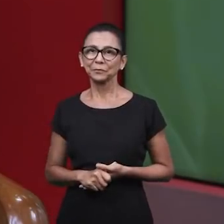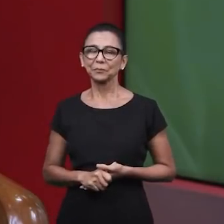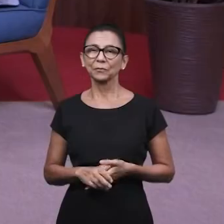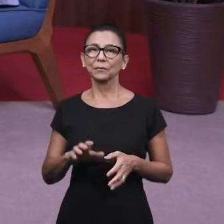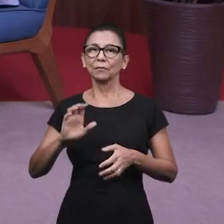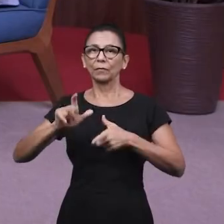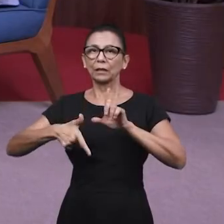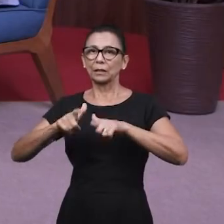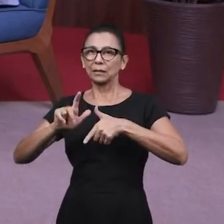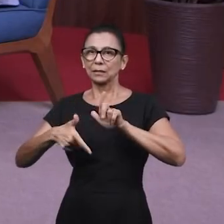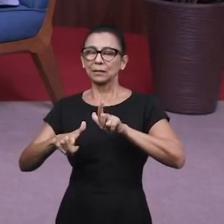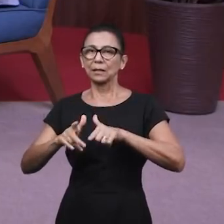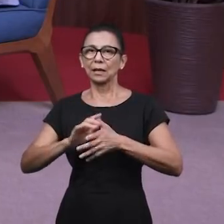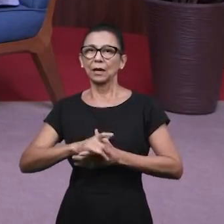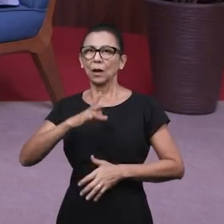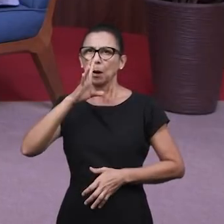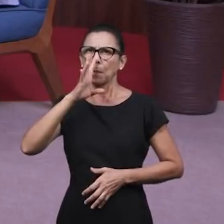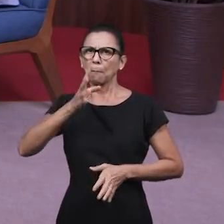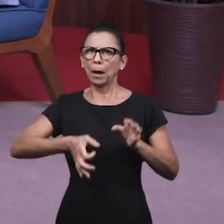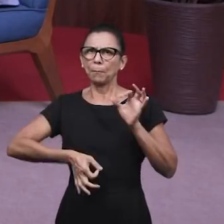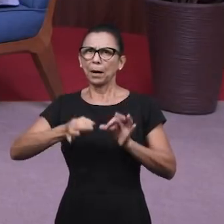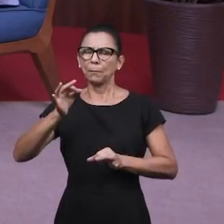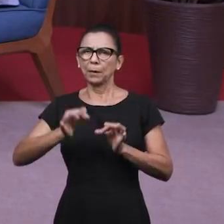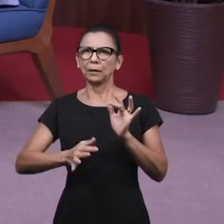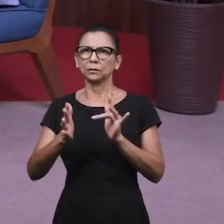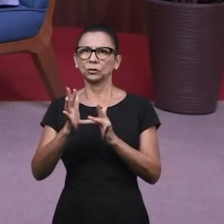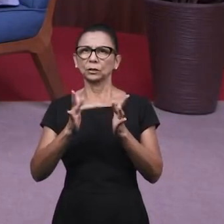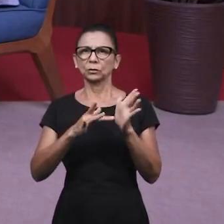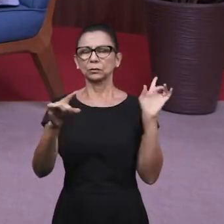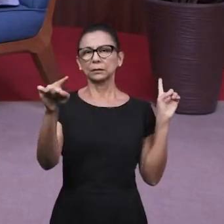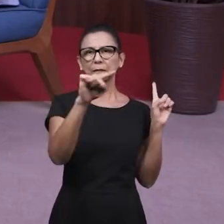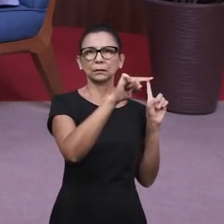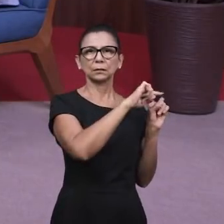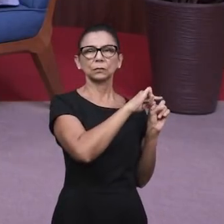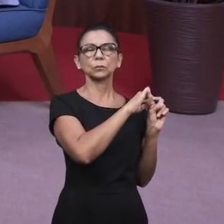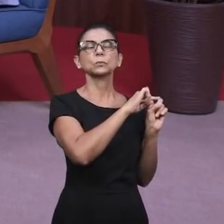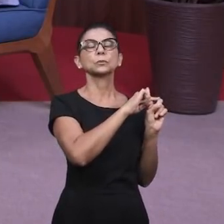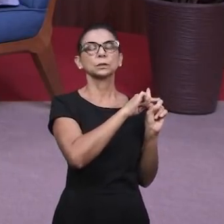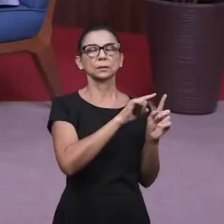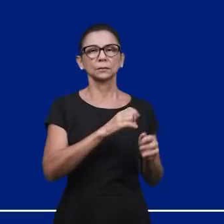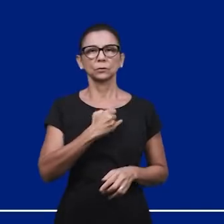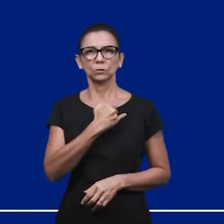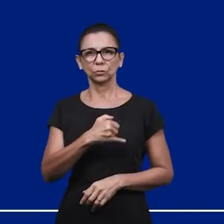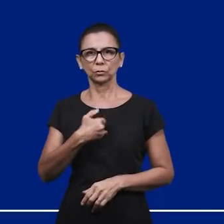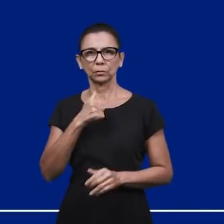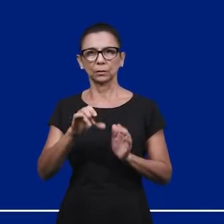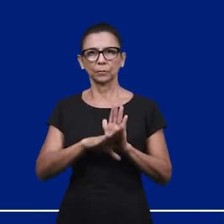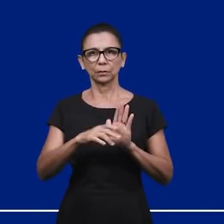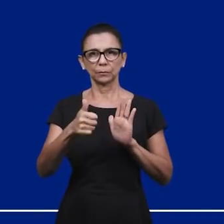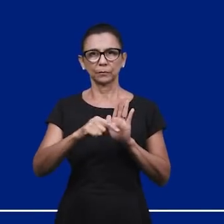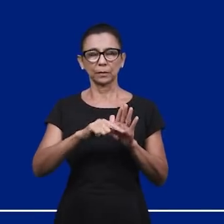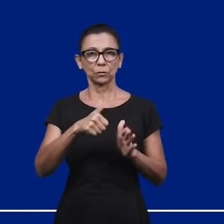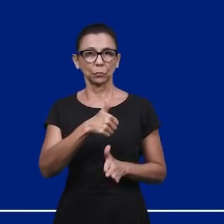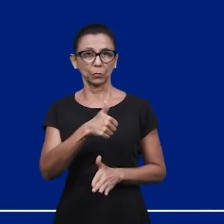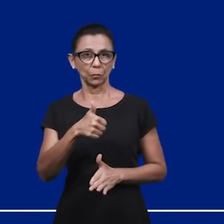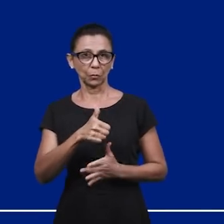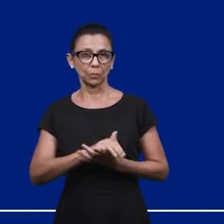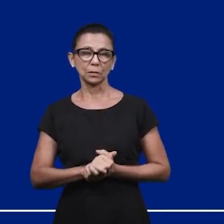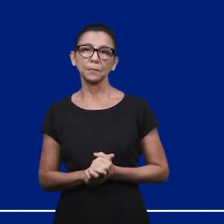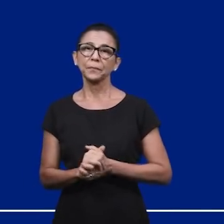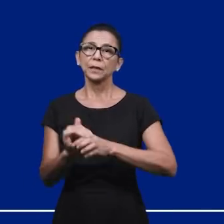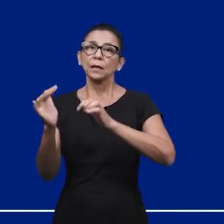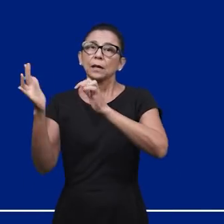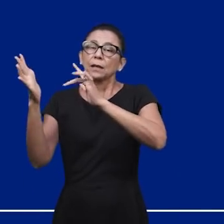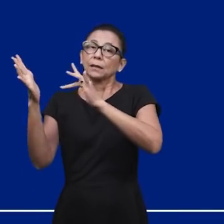Podemos até ler um texto da palavra de Deus. Fala sobre isso. João, capítulo 1, verso 11. Veio para o que